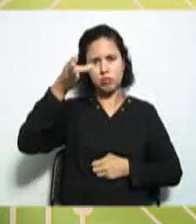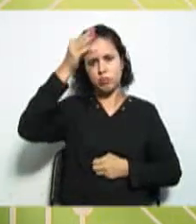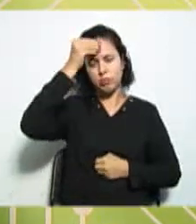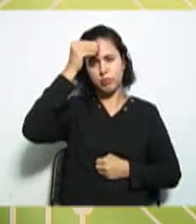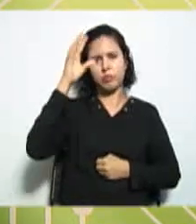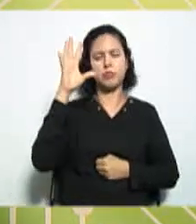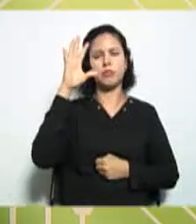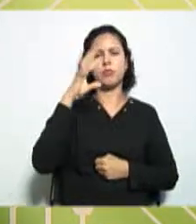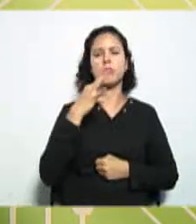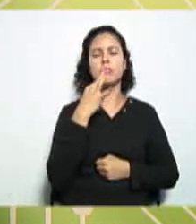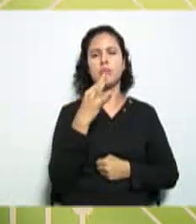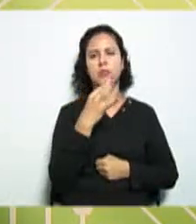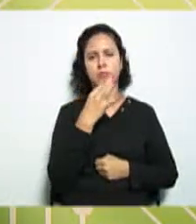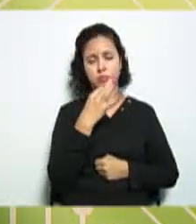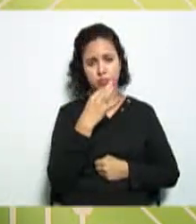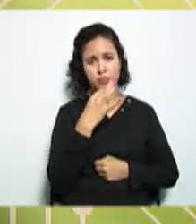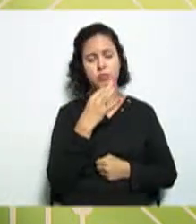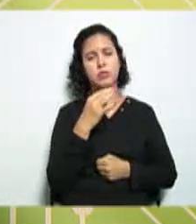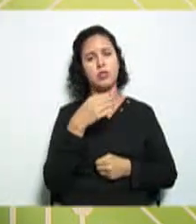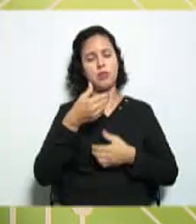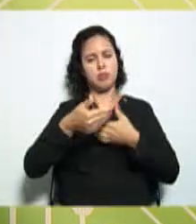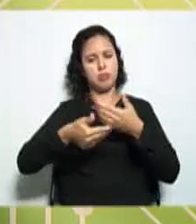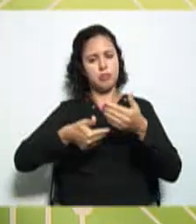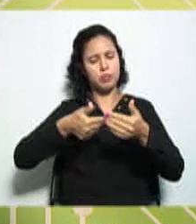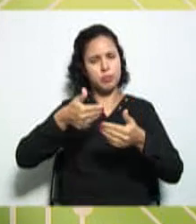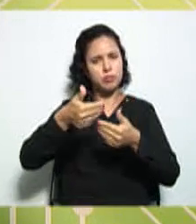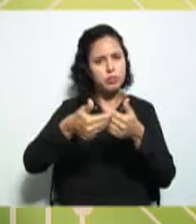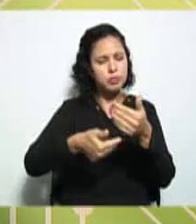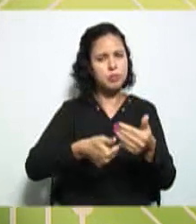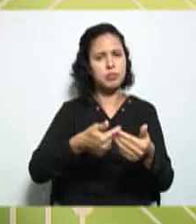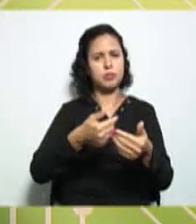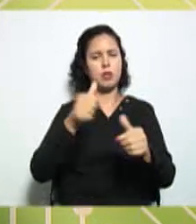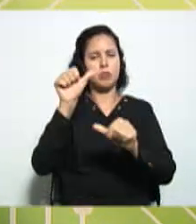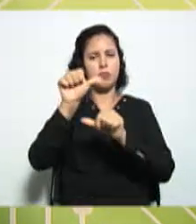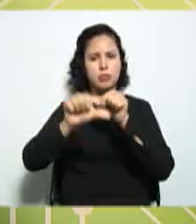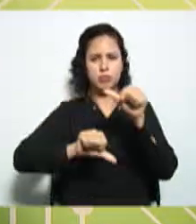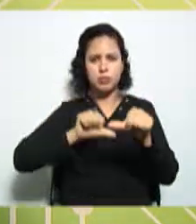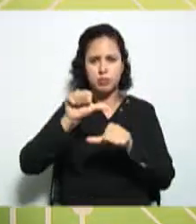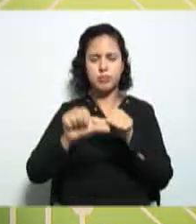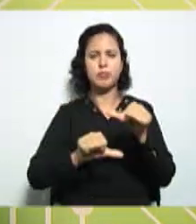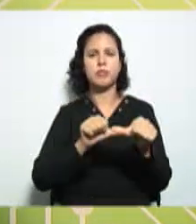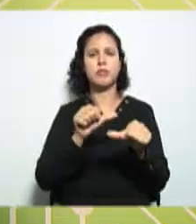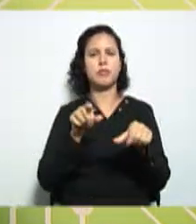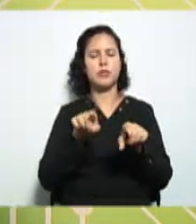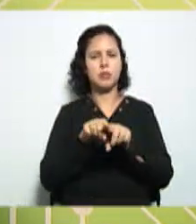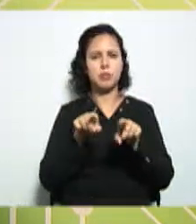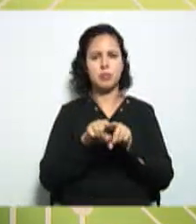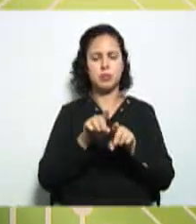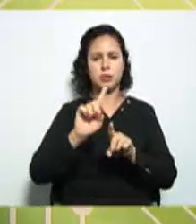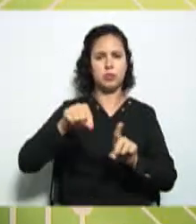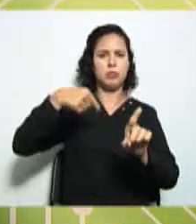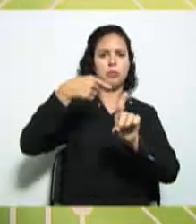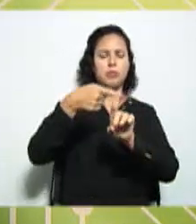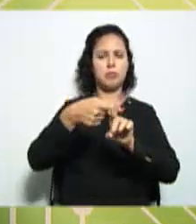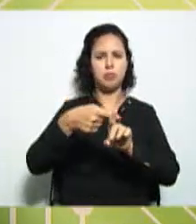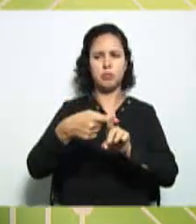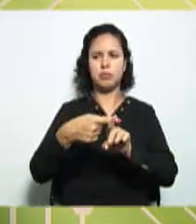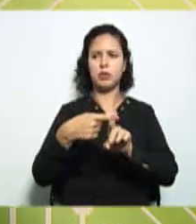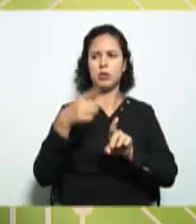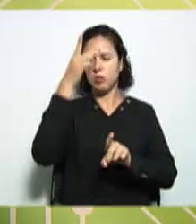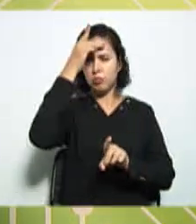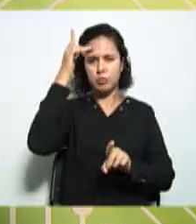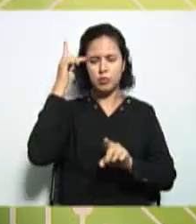conhecimentos. Esses conhecimentos eles vão evoluindo, vão se modificando, né, vão somando com a convivência com